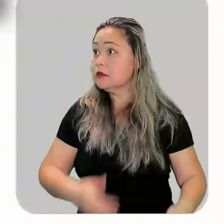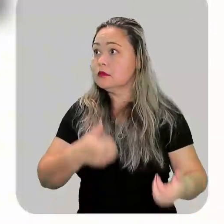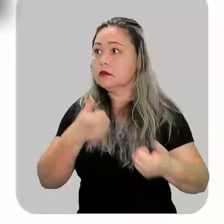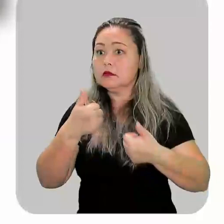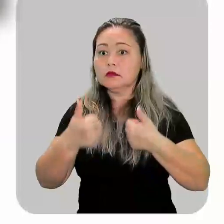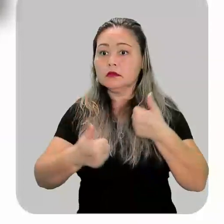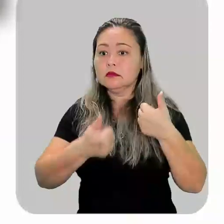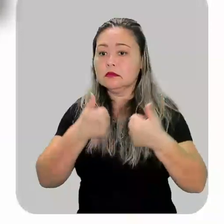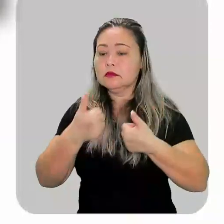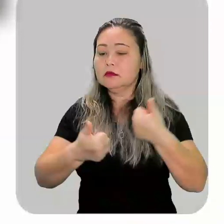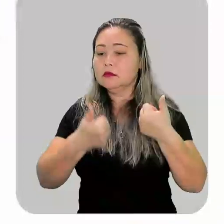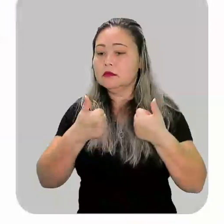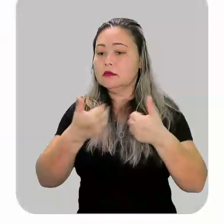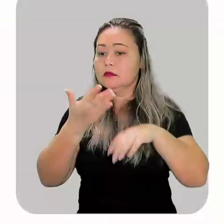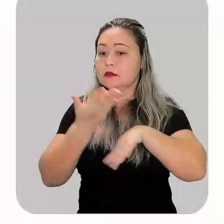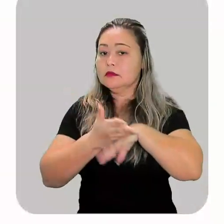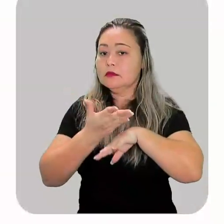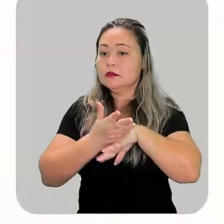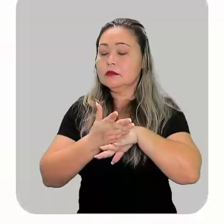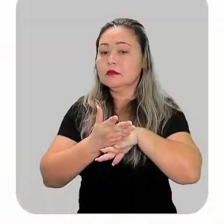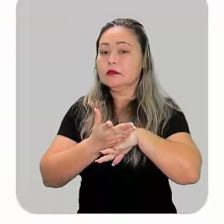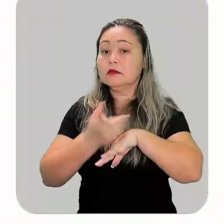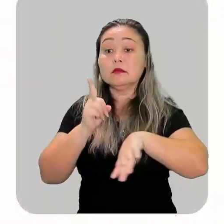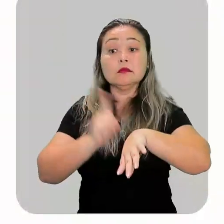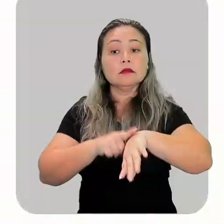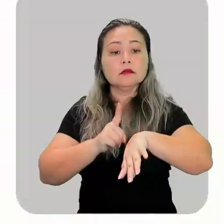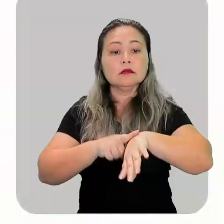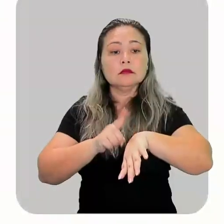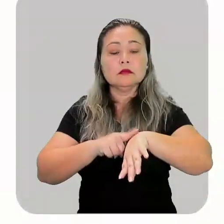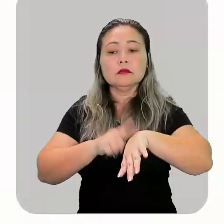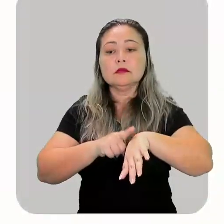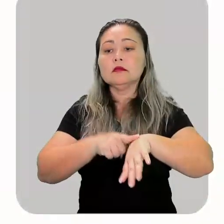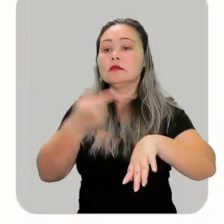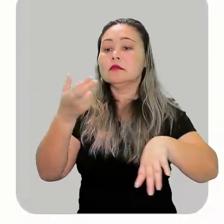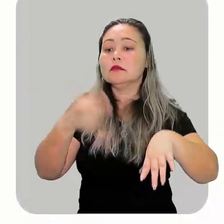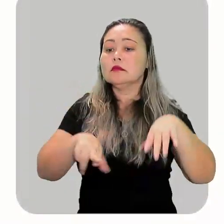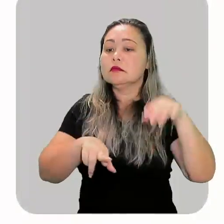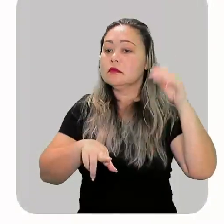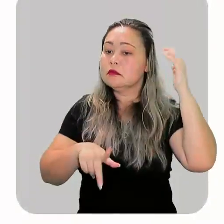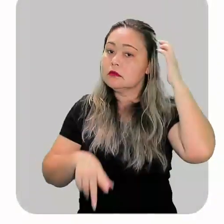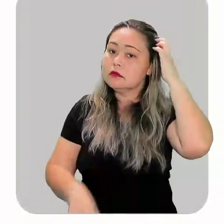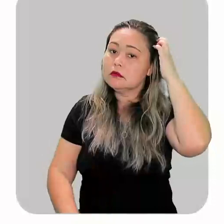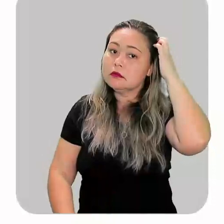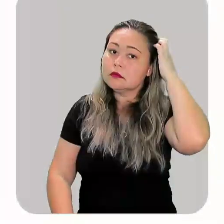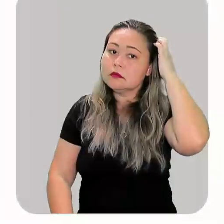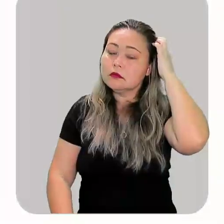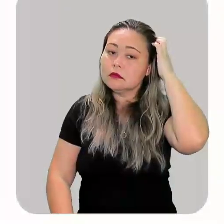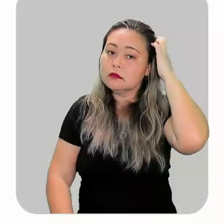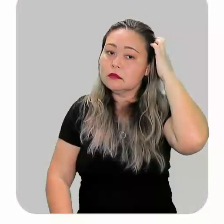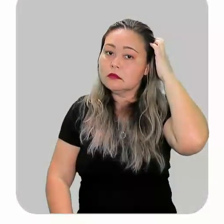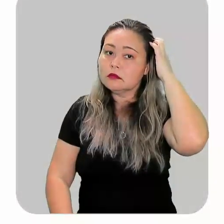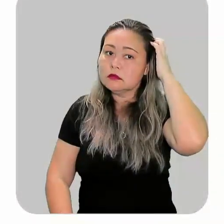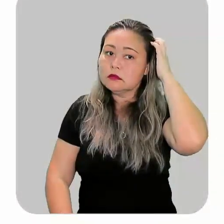Beleza? Vamos a um exercício? Vamos lá? Hora de recuperar. Vamos ver.